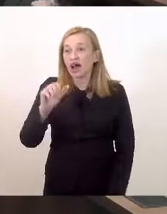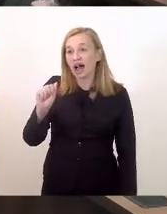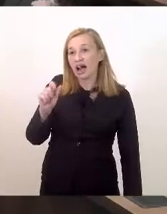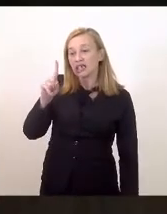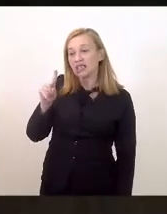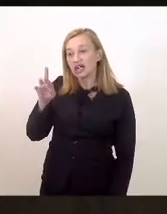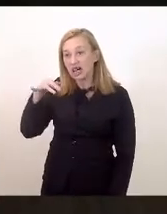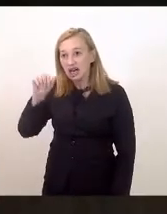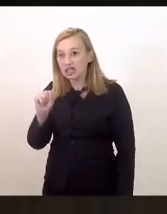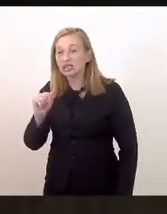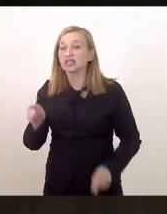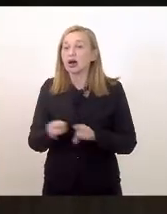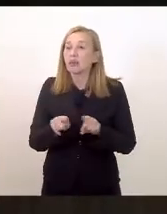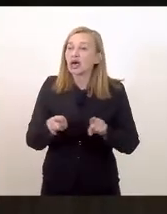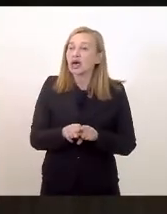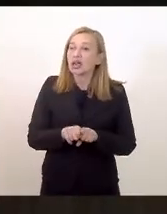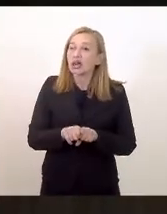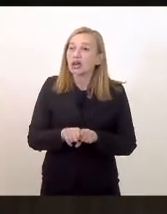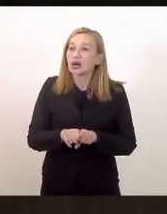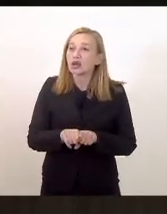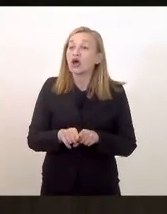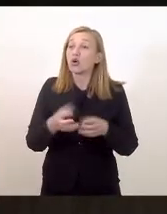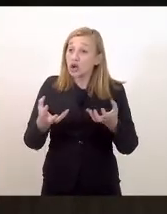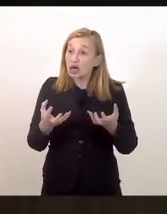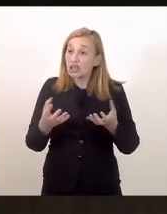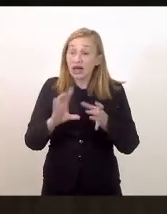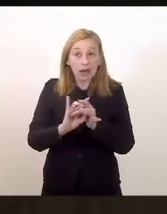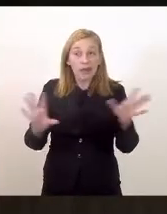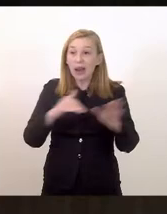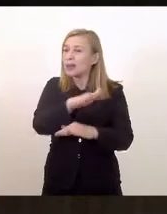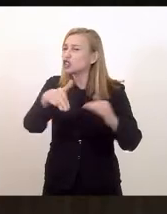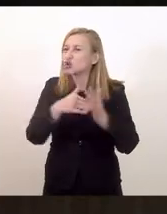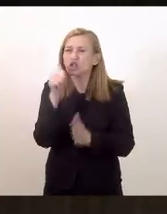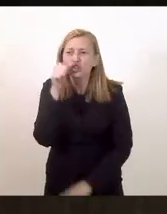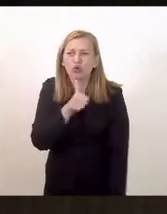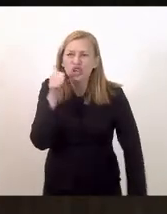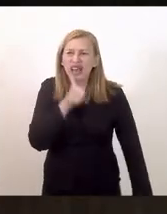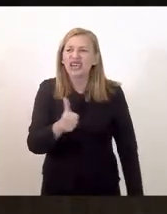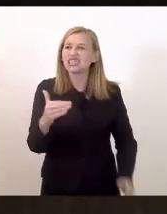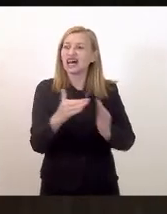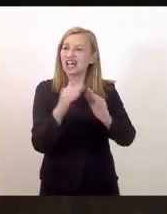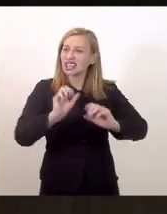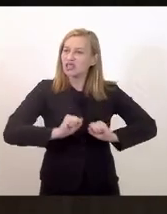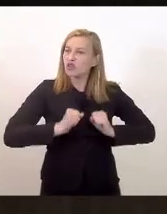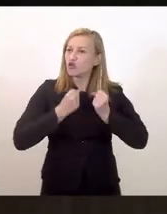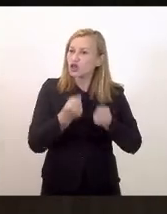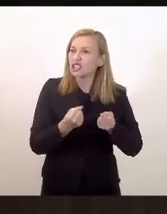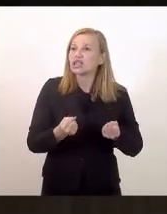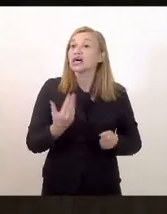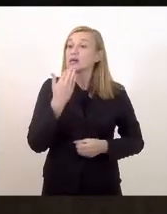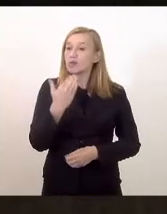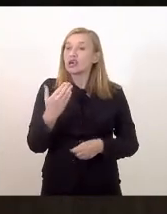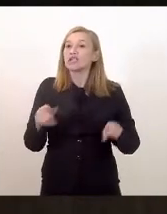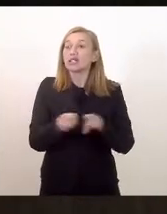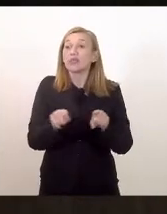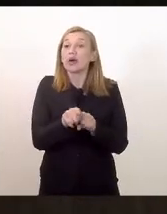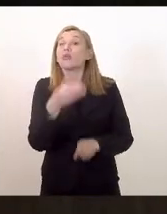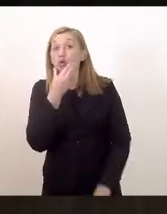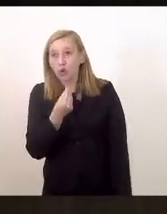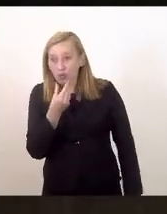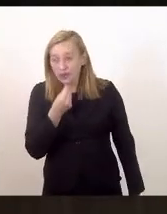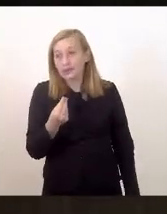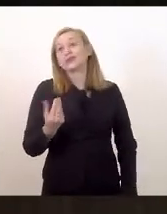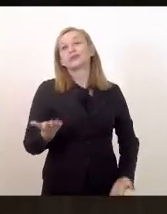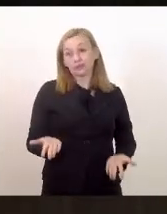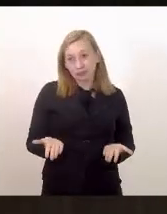autoria, então eu queria abrir para todas as mulheres da casa para fortalecer esse pedido e também para os homens,